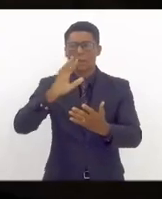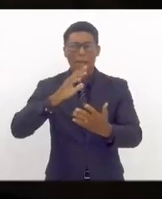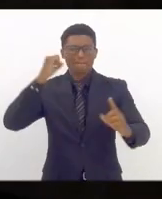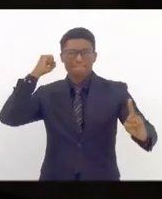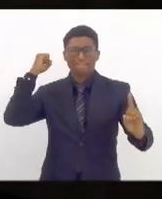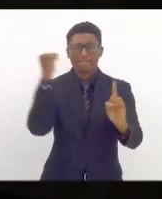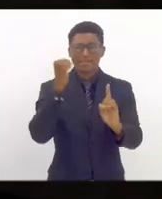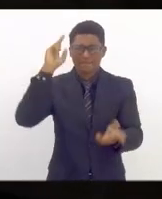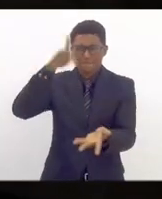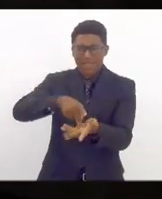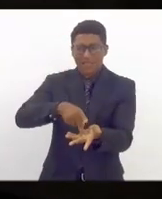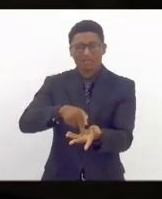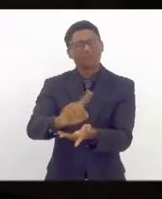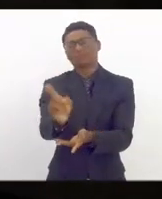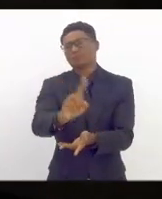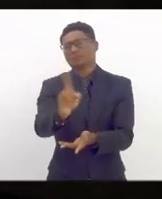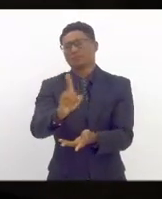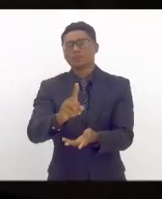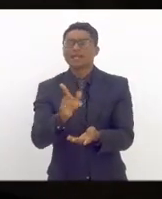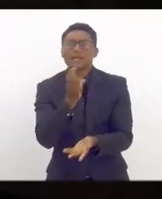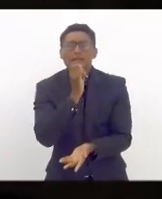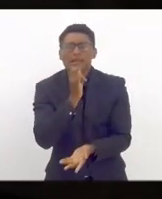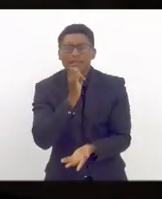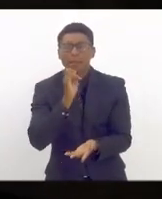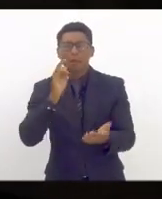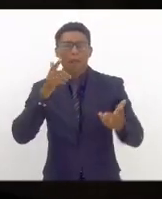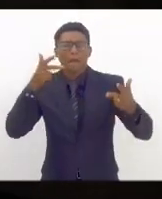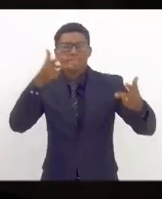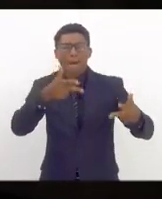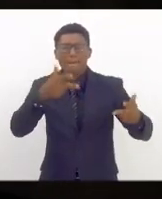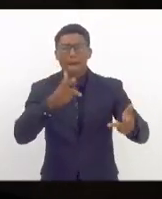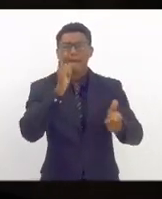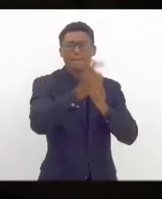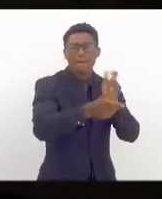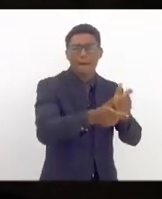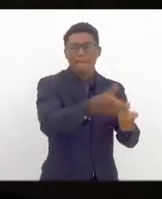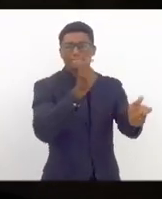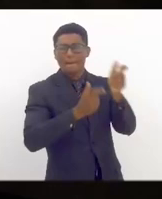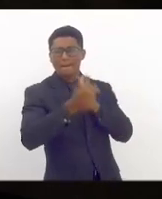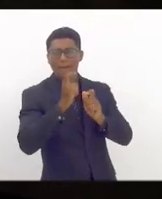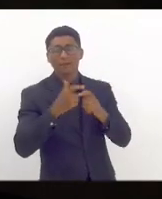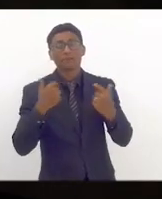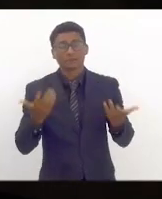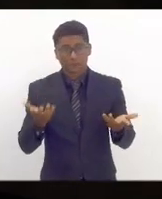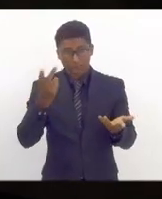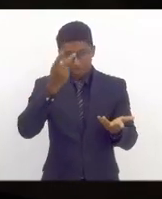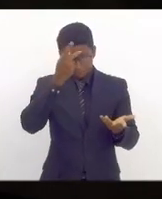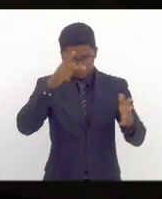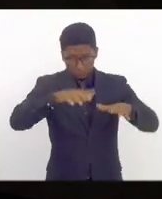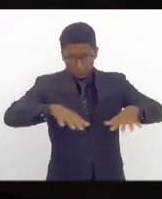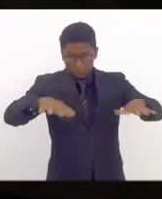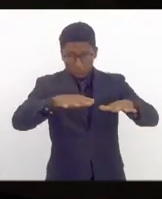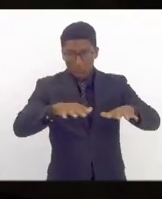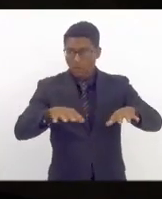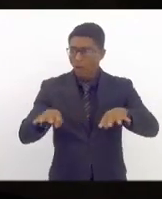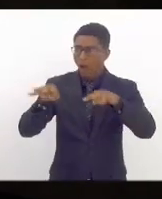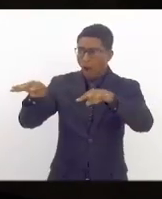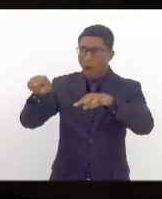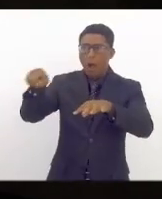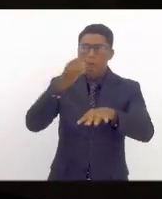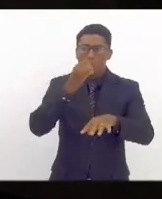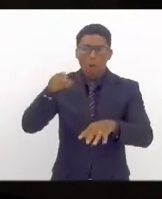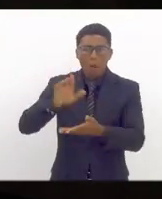um entre uns e os outros dentro da sua própria favela então ganha quem cativar mais a platéia explorando o máximo de